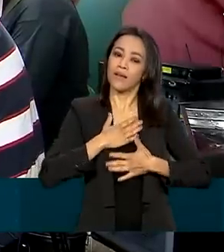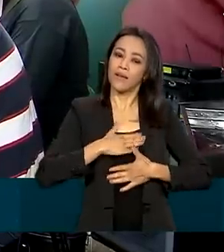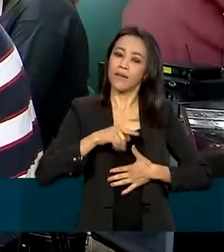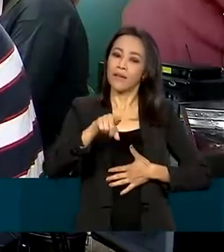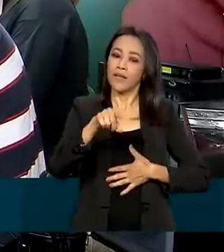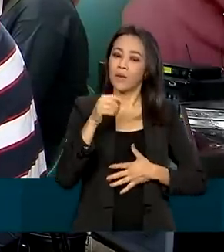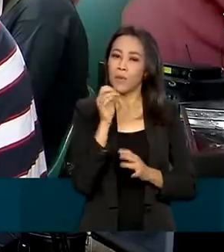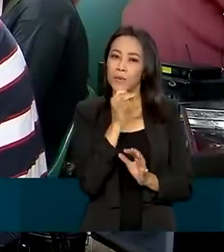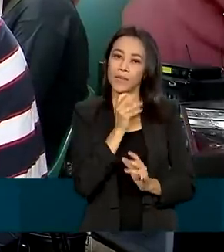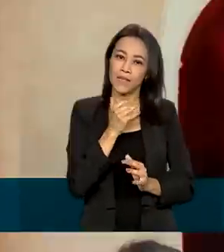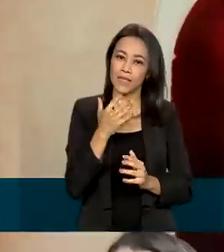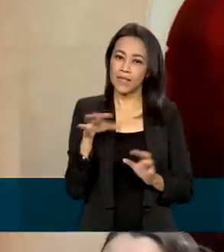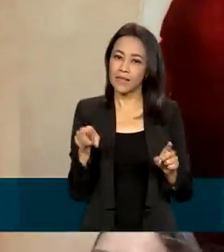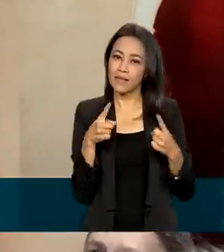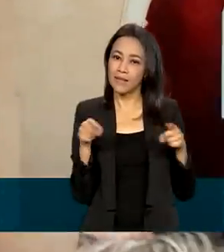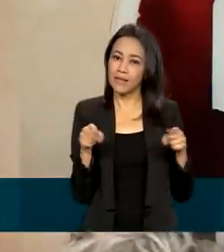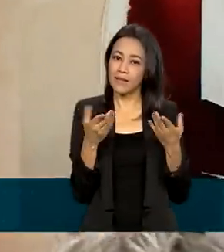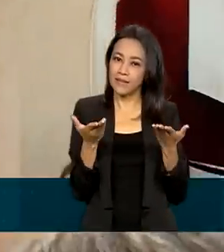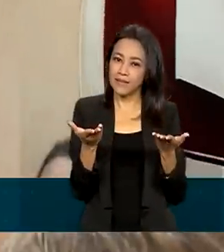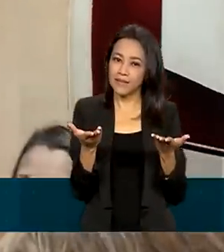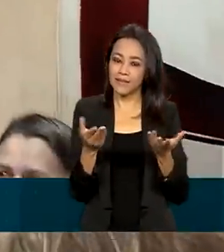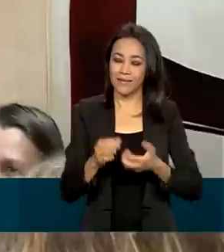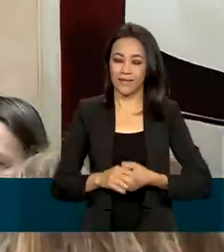uma musiquinha?